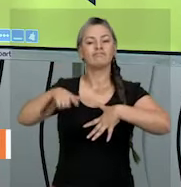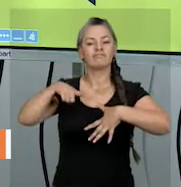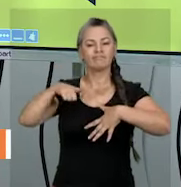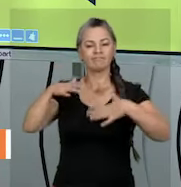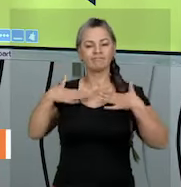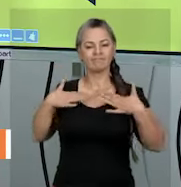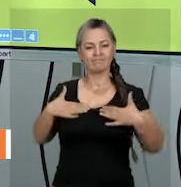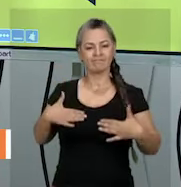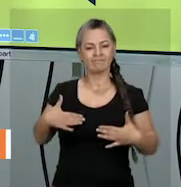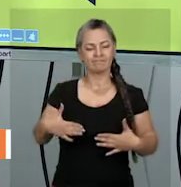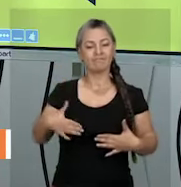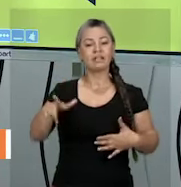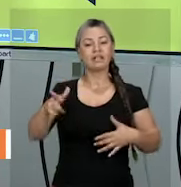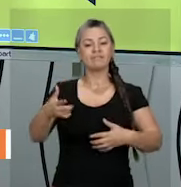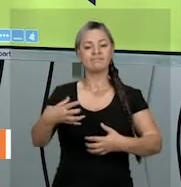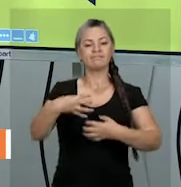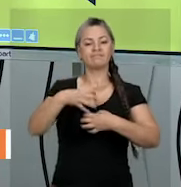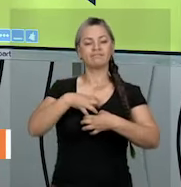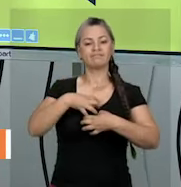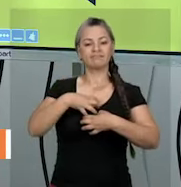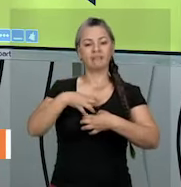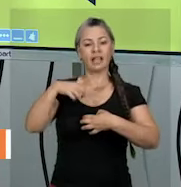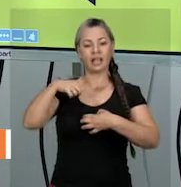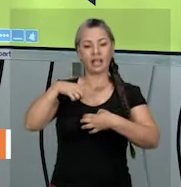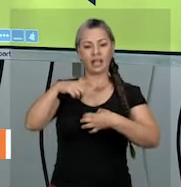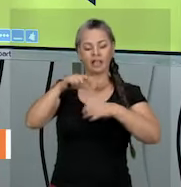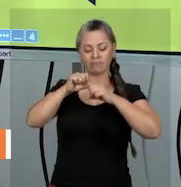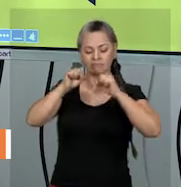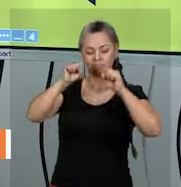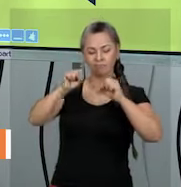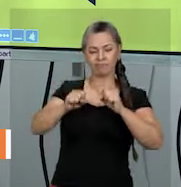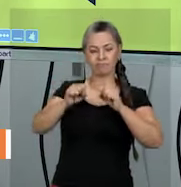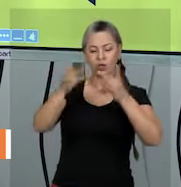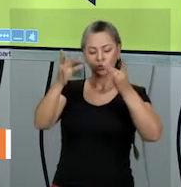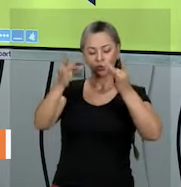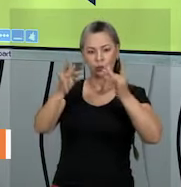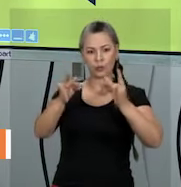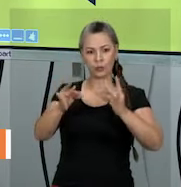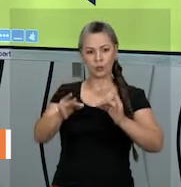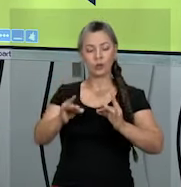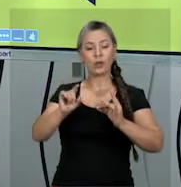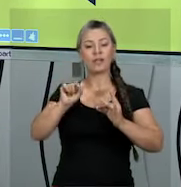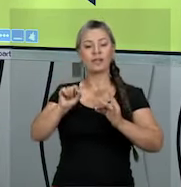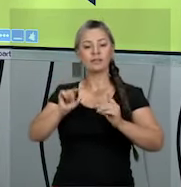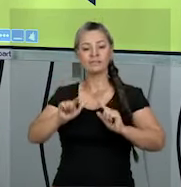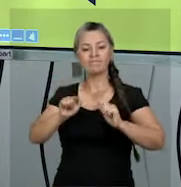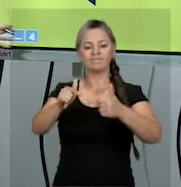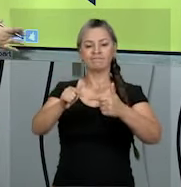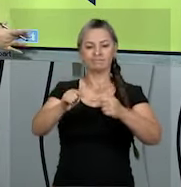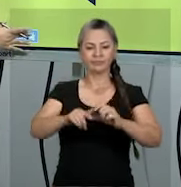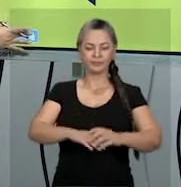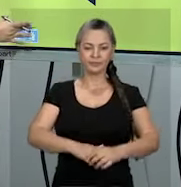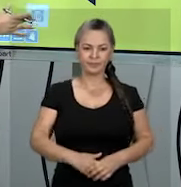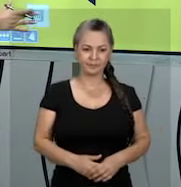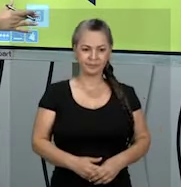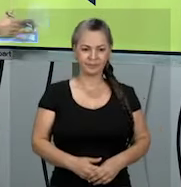na análise de suas estruturas básicas e suas respectivas funções.